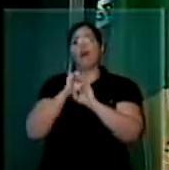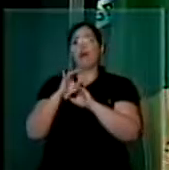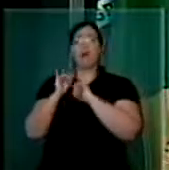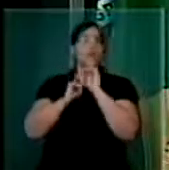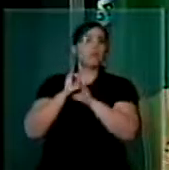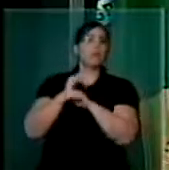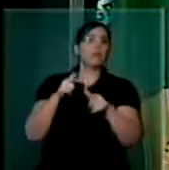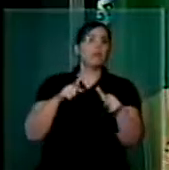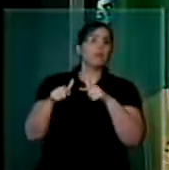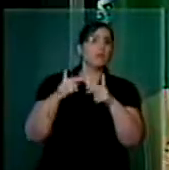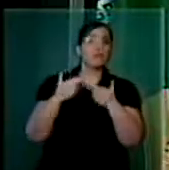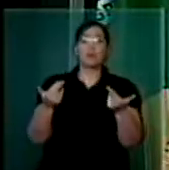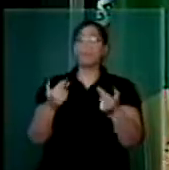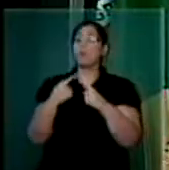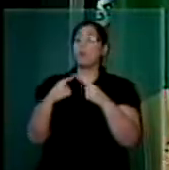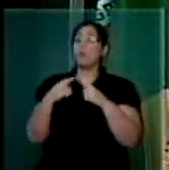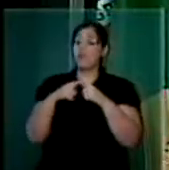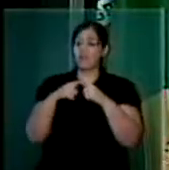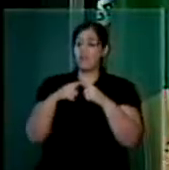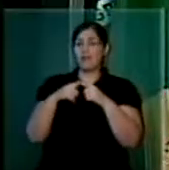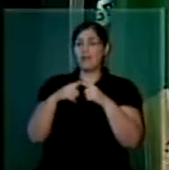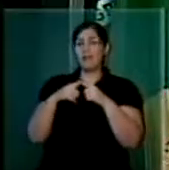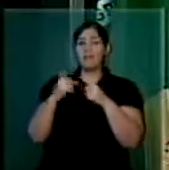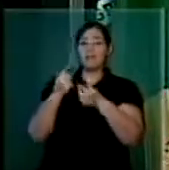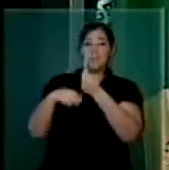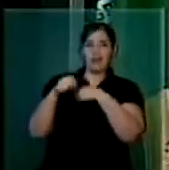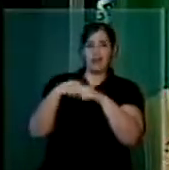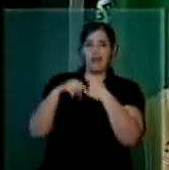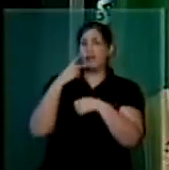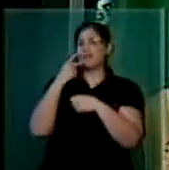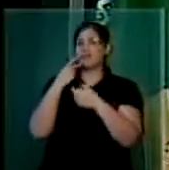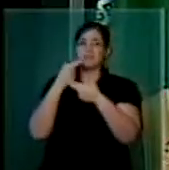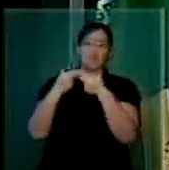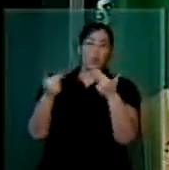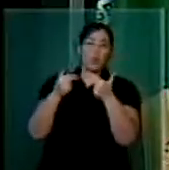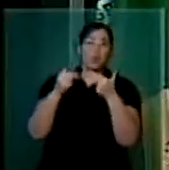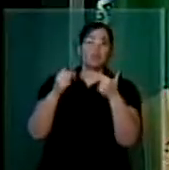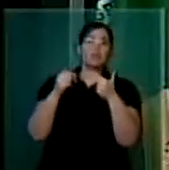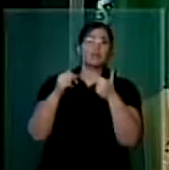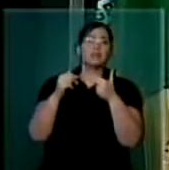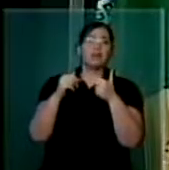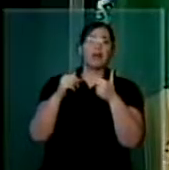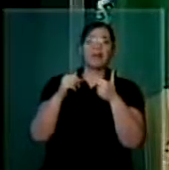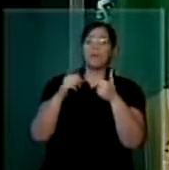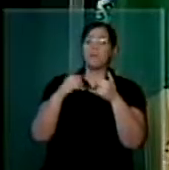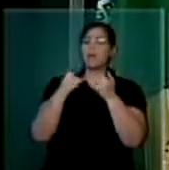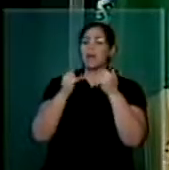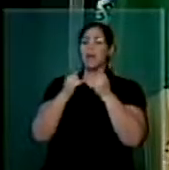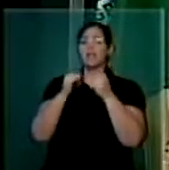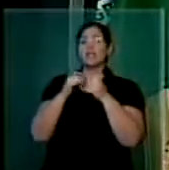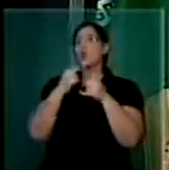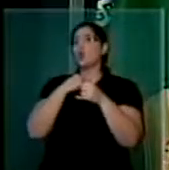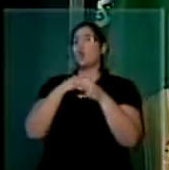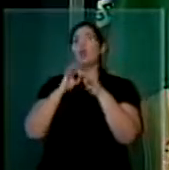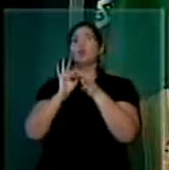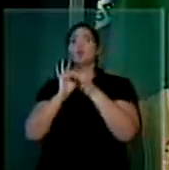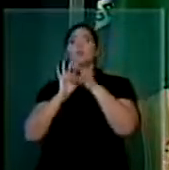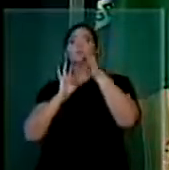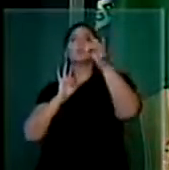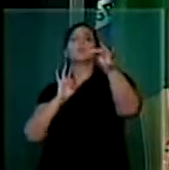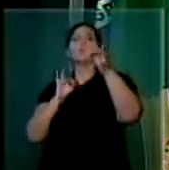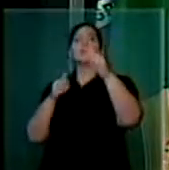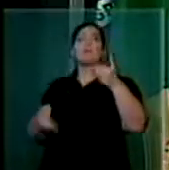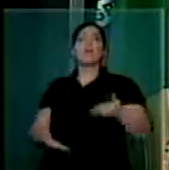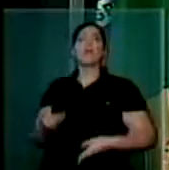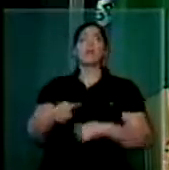serviços, porque pela lógica do mercado, pela lógica das corporações, não pode se estender o serviço que